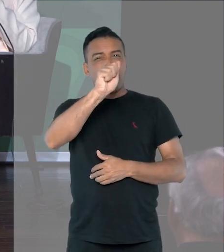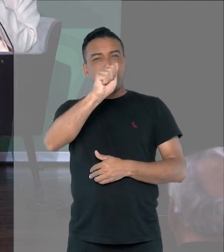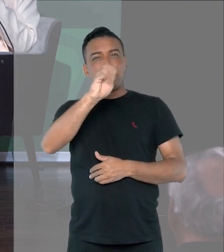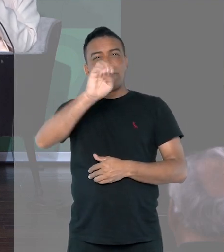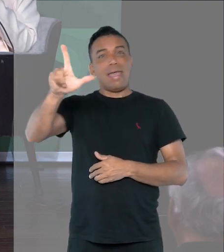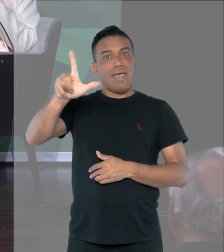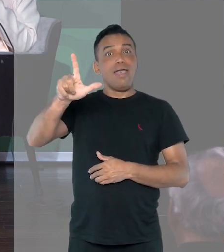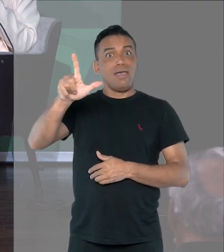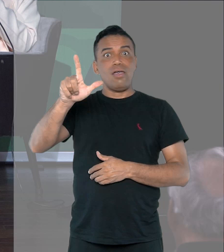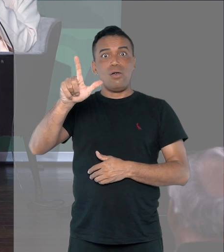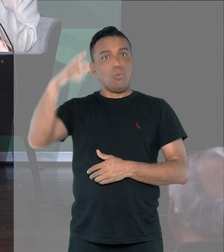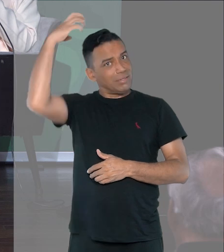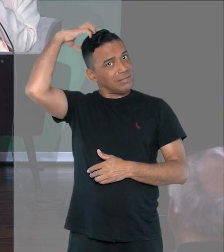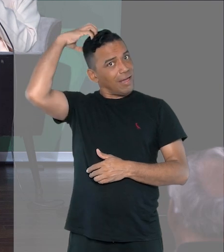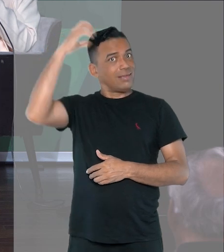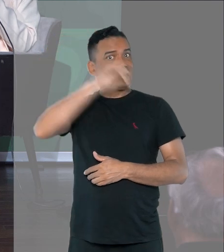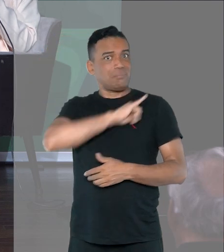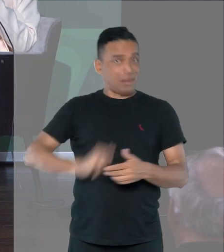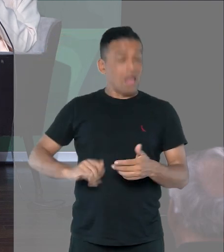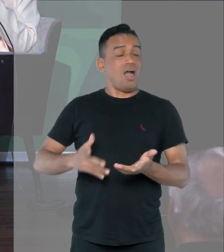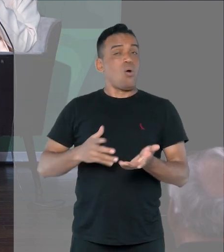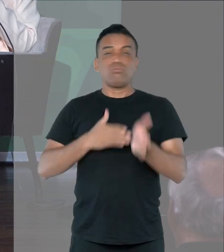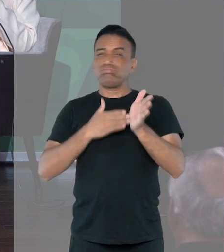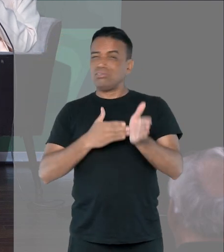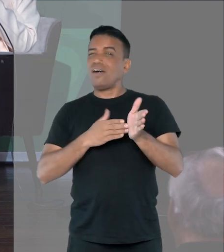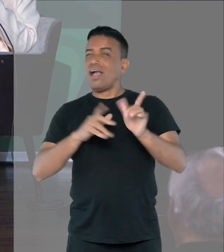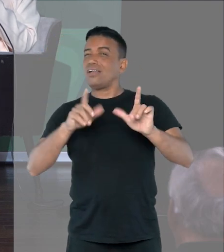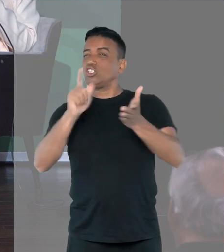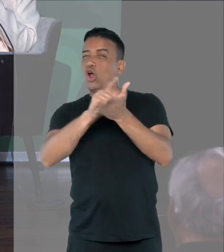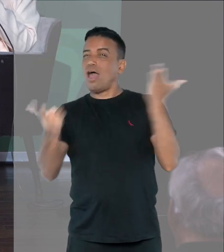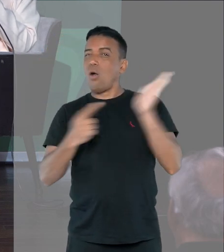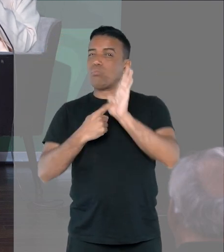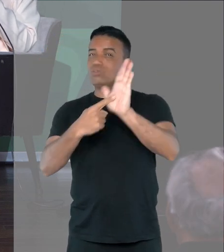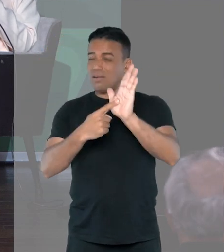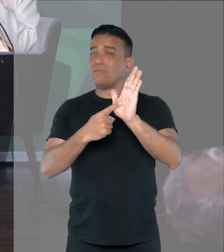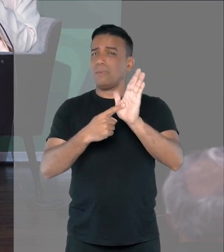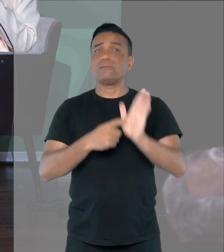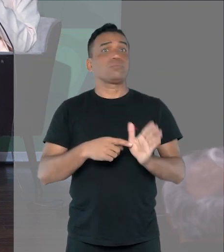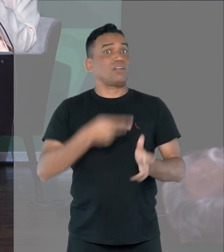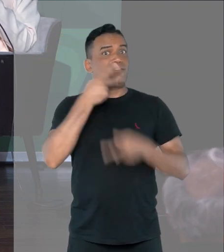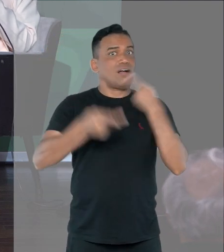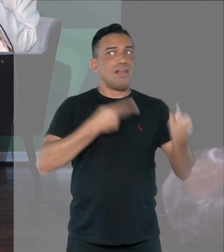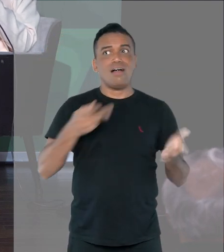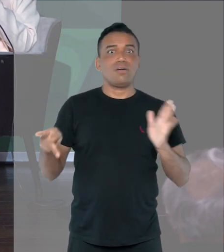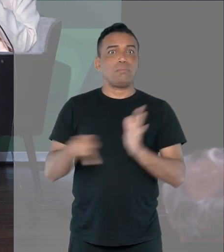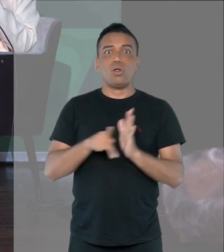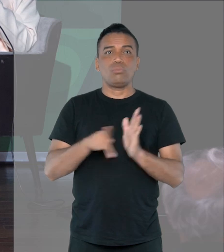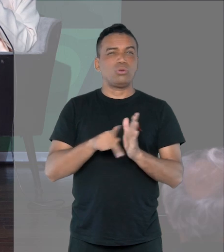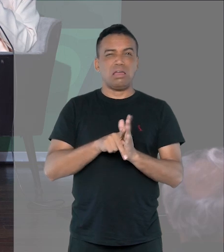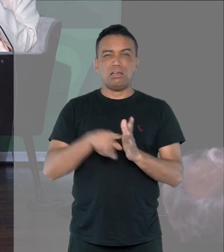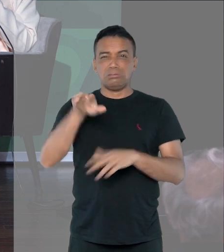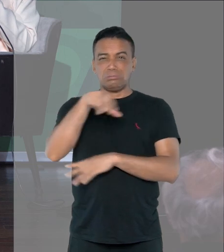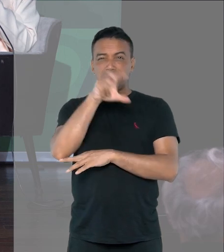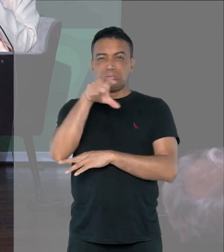acompanhar através dos jornais, foi alguma coisa que falava justamente de todo esse ovo da serpente que